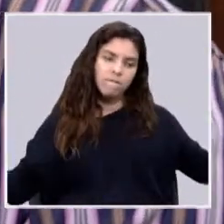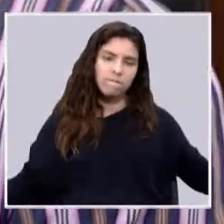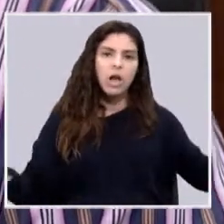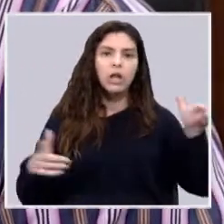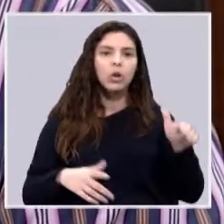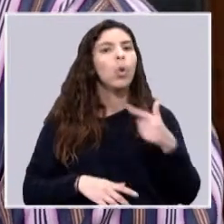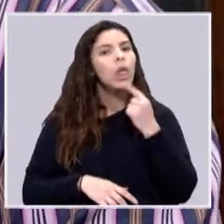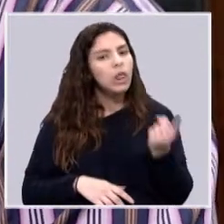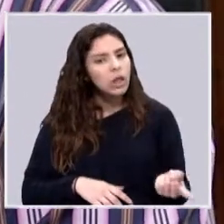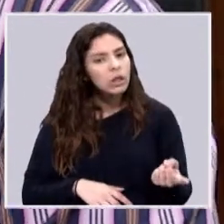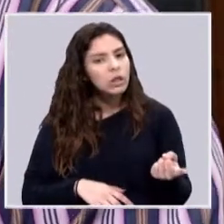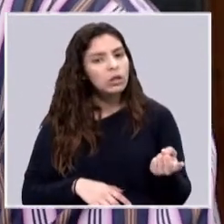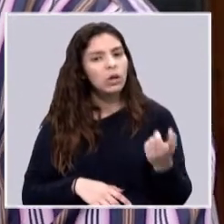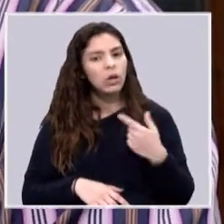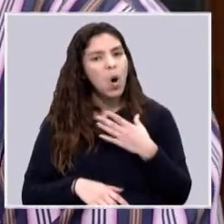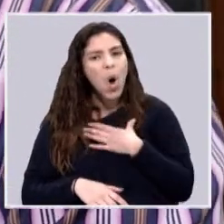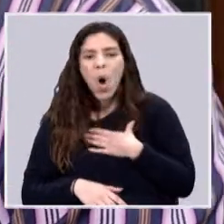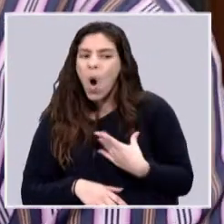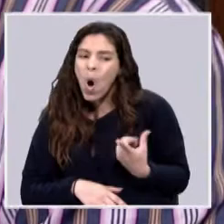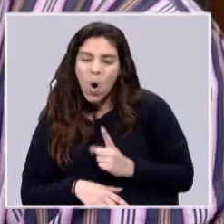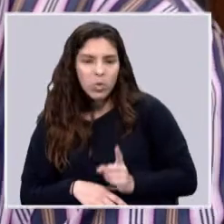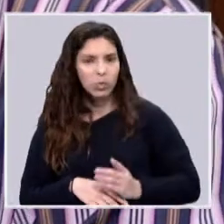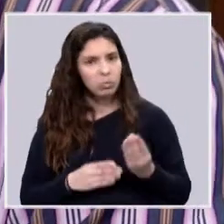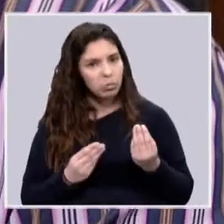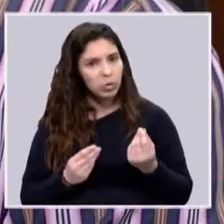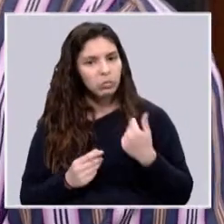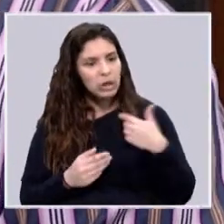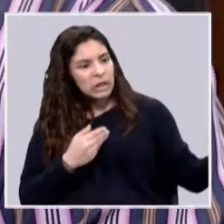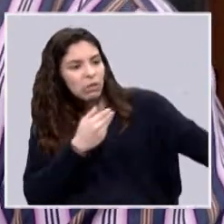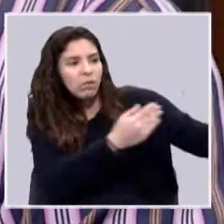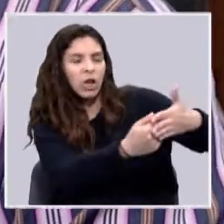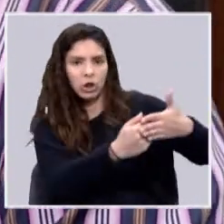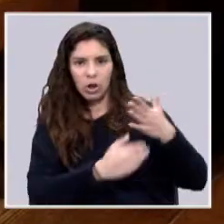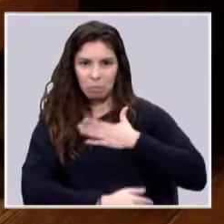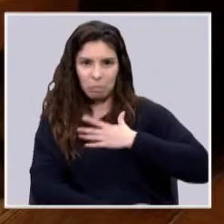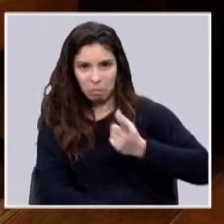marinhos, aí vou ter que dizer que não me agrada muito ver mamíferos marinhos